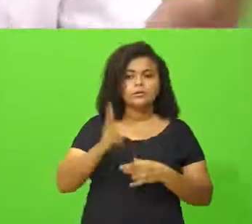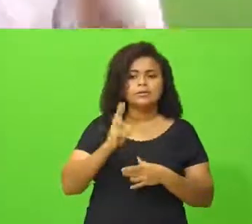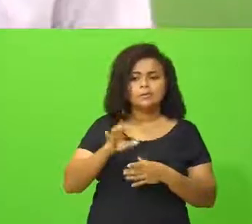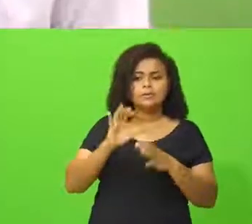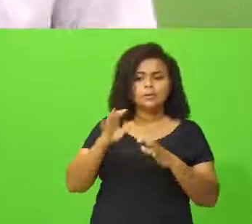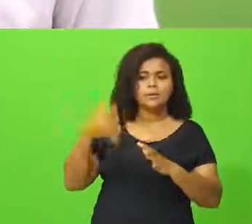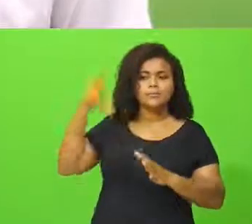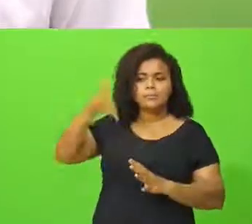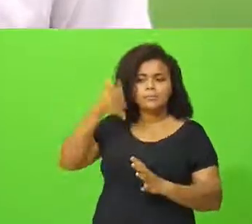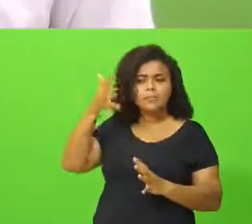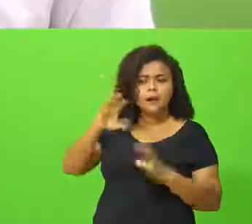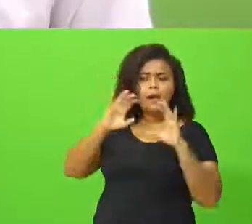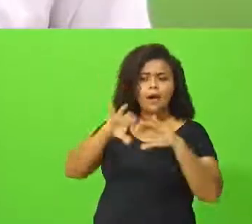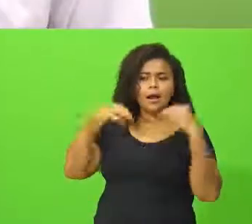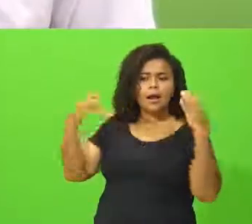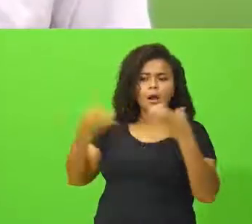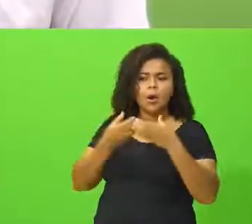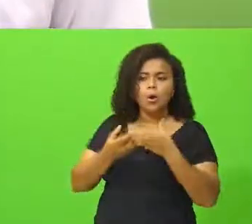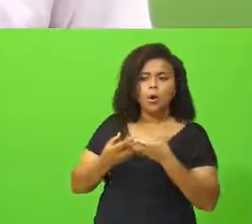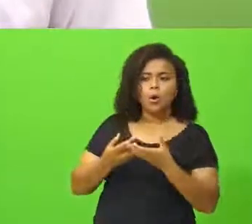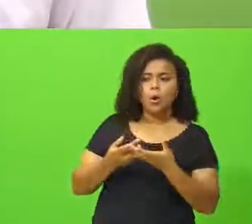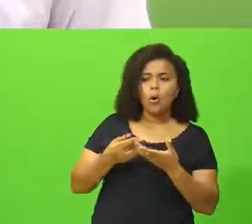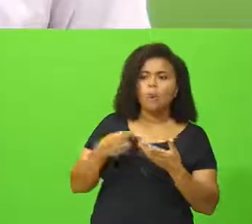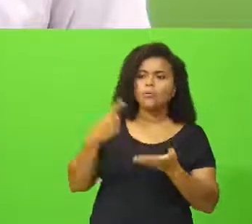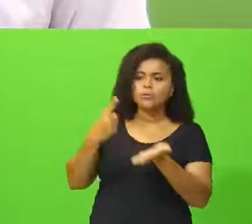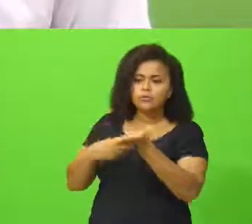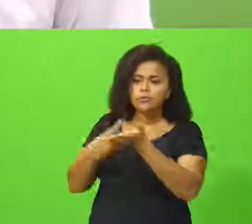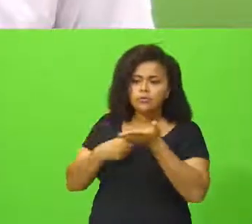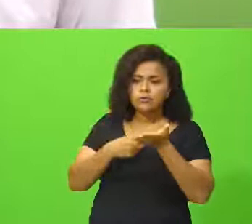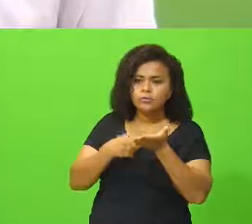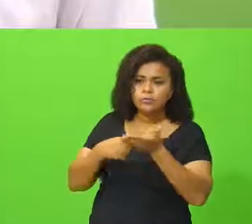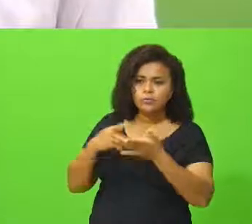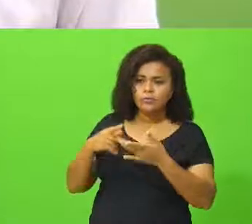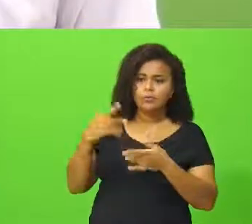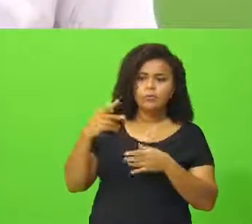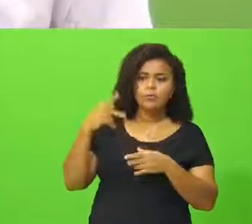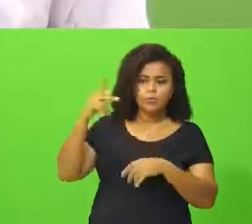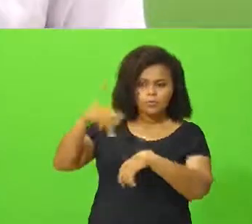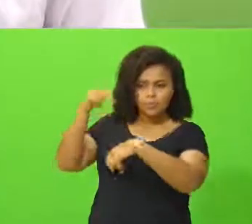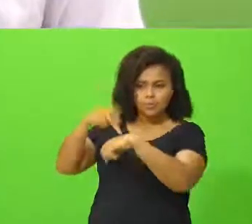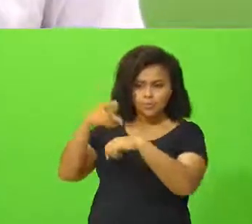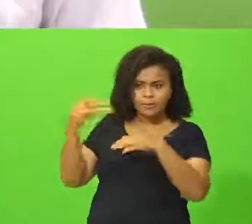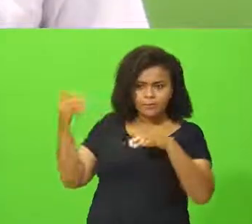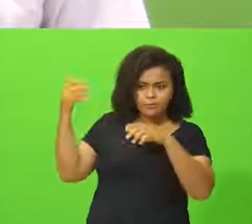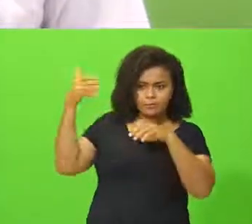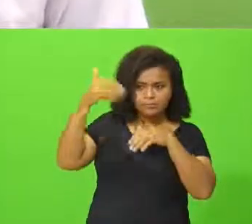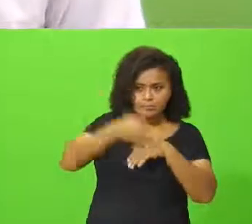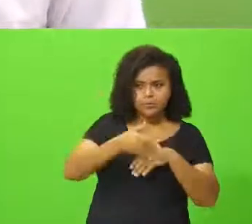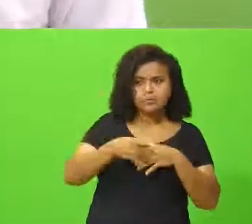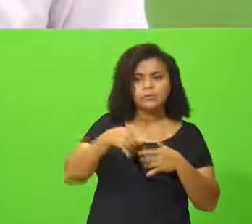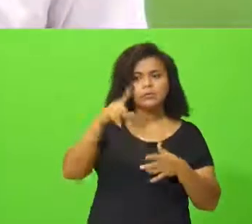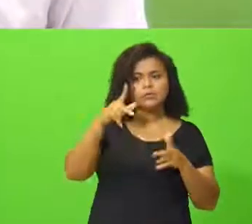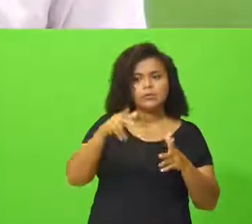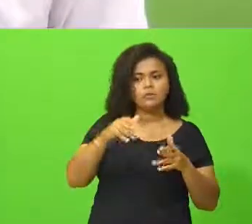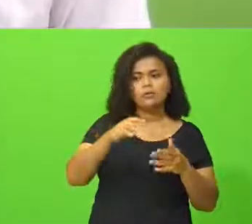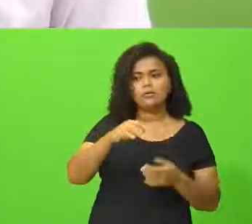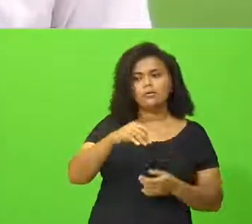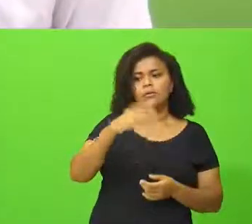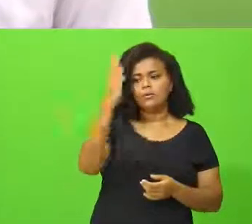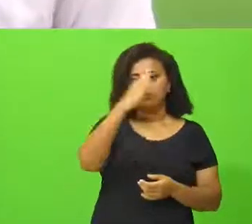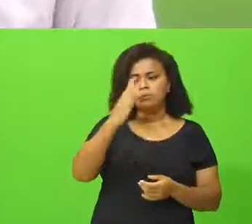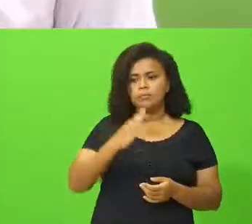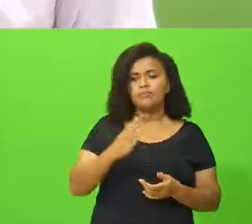mundiais, né, a última, por sinal, no Rio de Janeiro, a Rio Mais 20, que veio discutir e